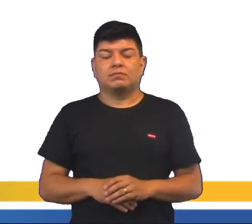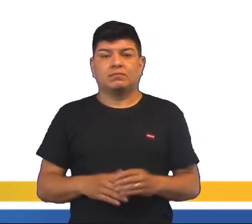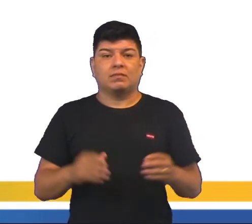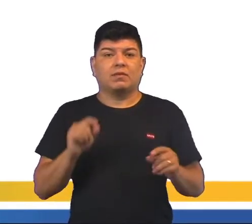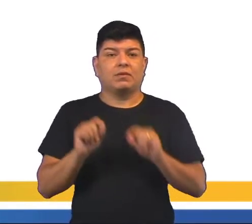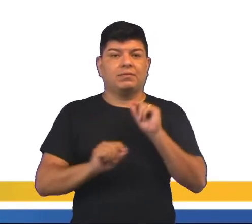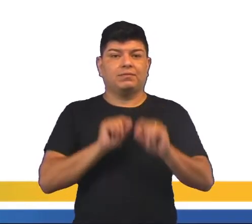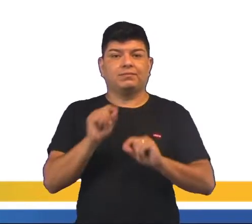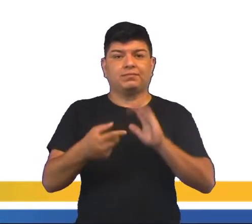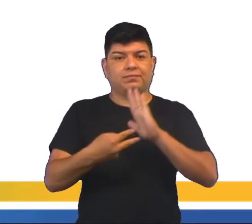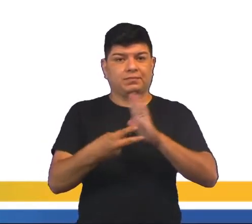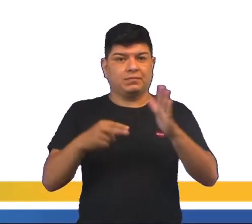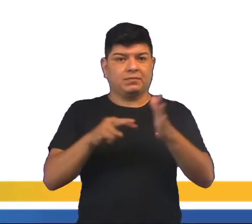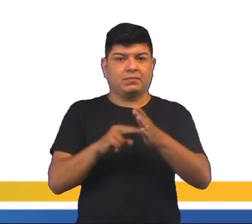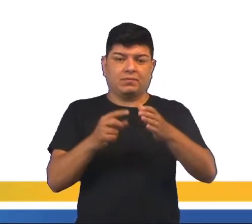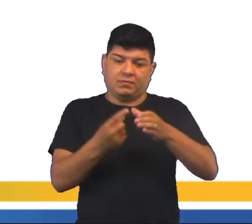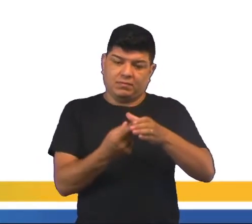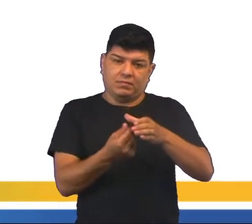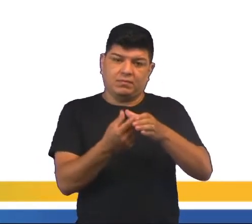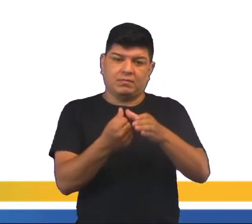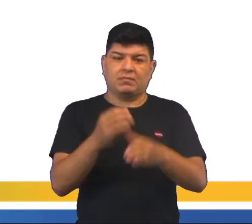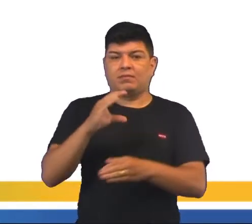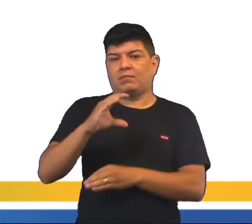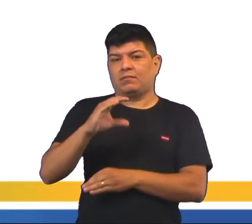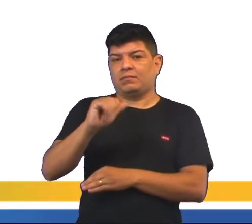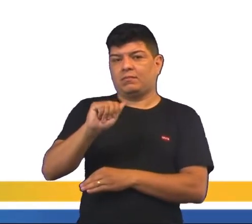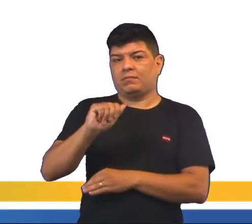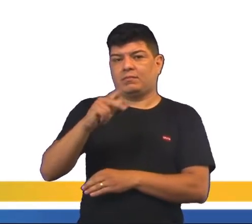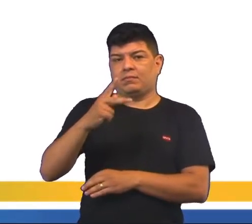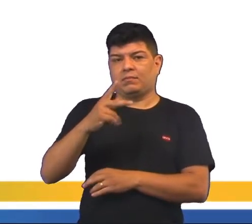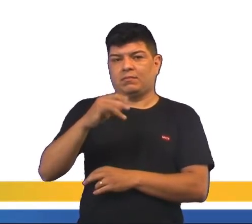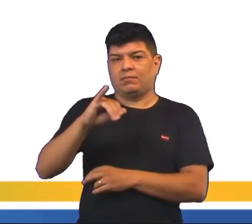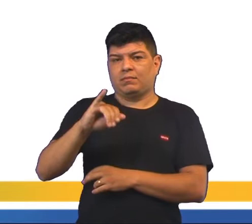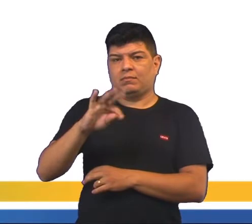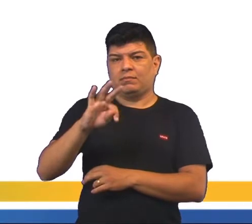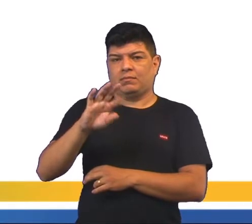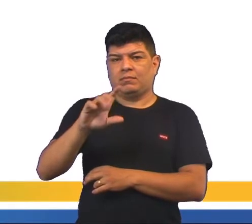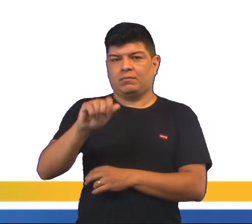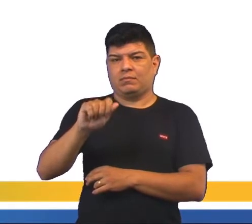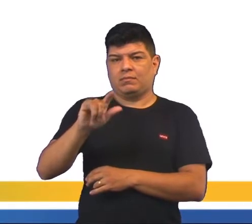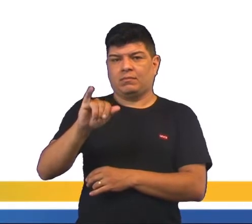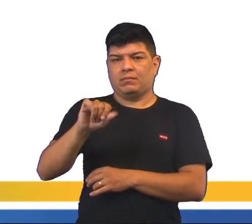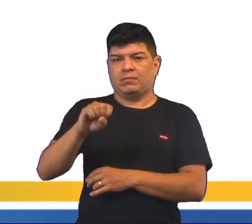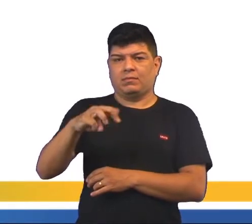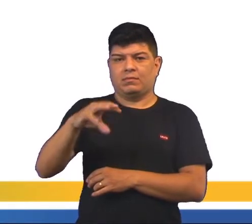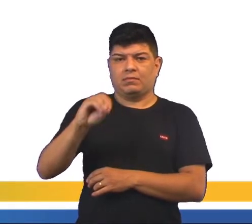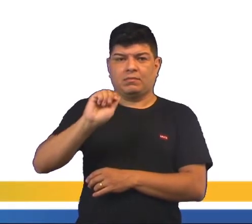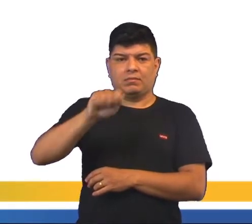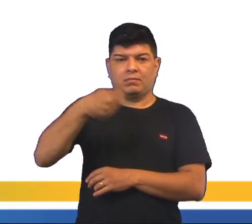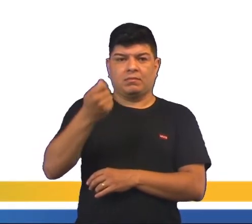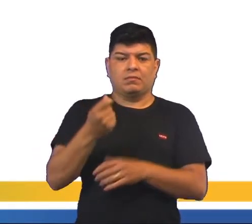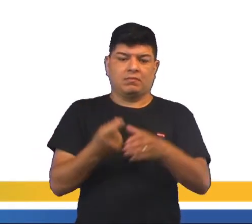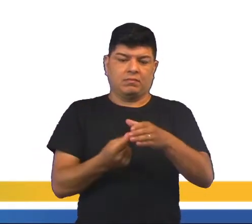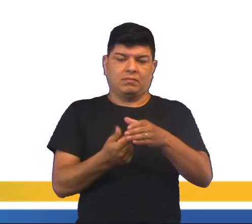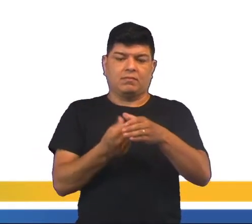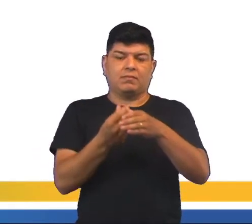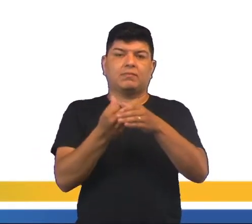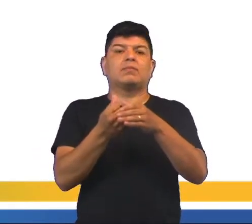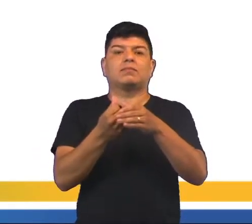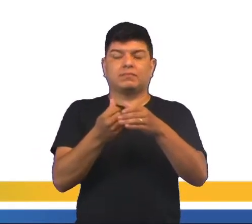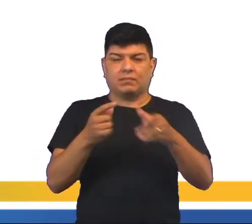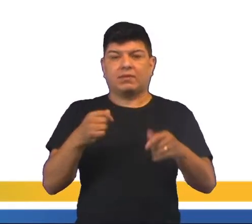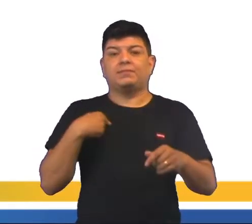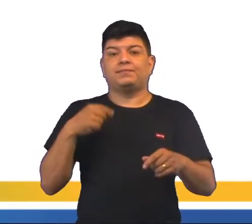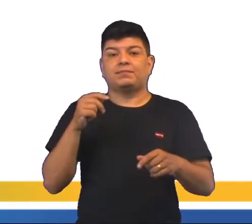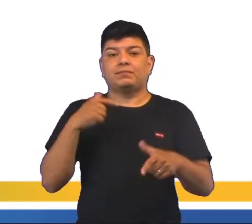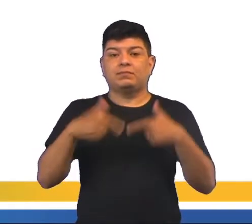Agora vamos entender o que é o capitalismo. O capitalismo é um sistema econômico baseado em meios de produção, que